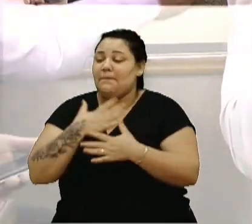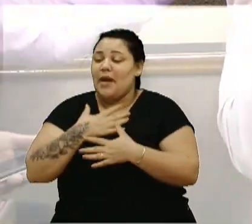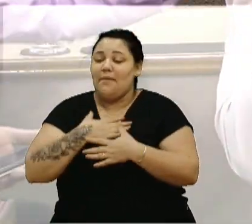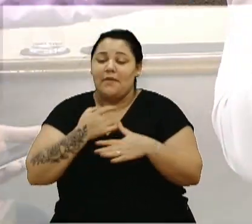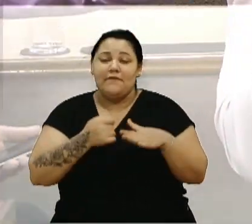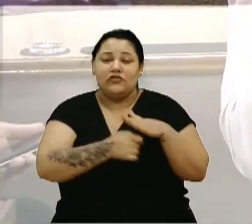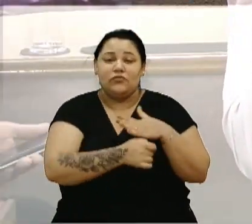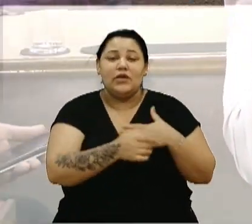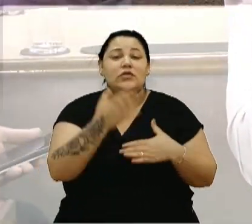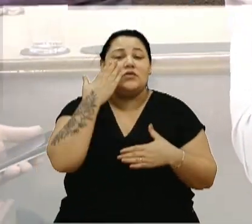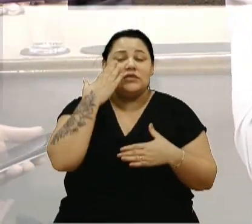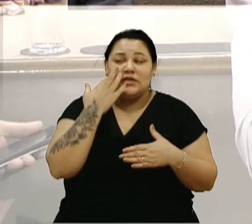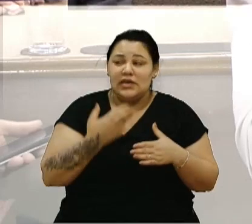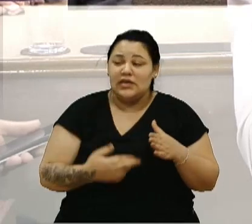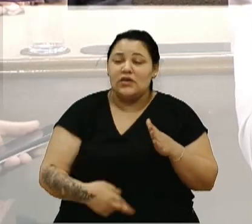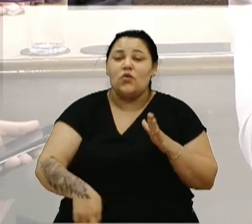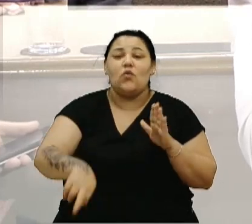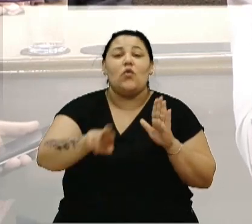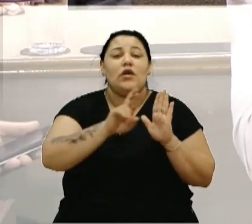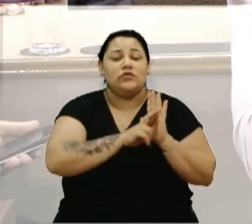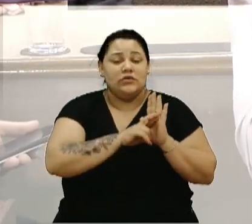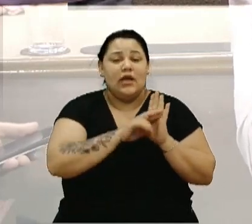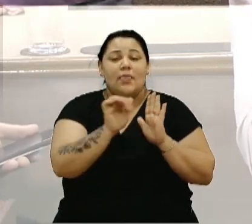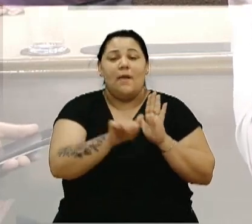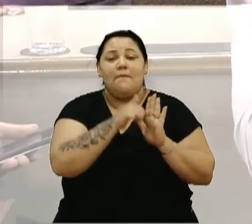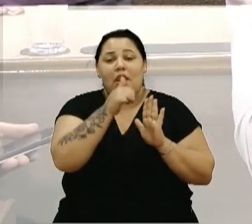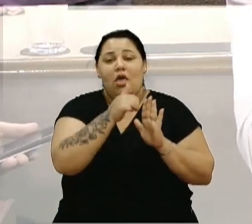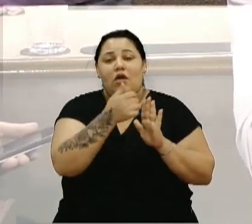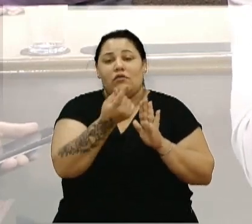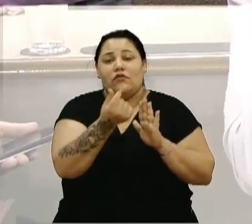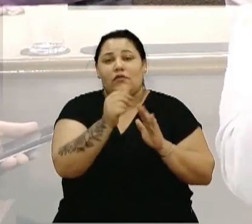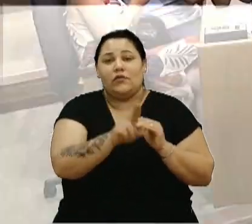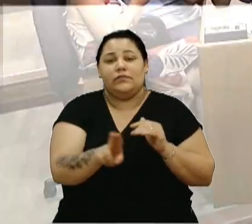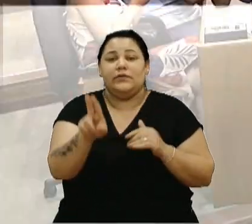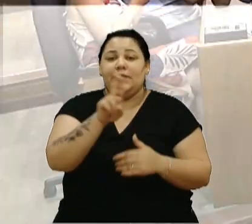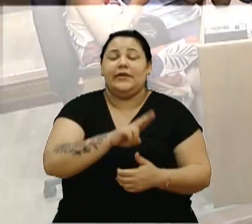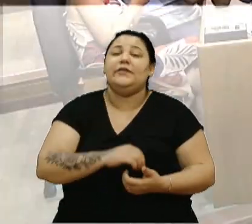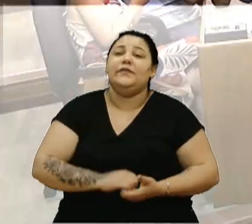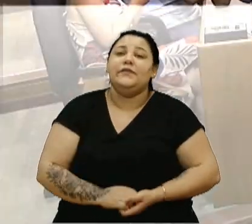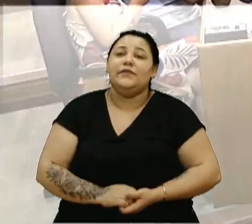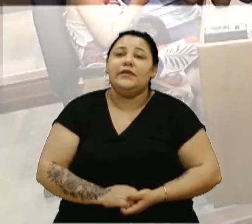retorno é bem maior do que o valor aplicado. Era isso, muito obrigado, voto sim.